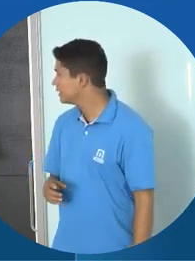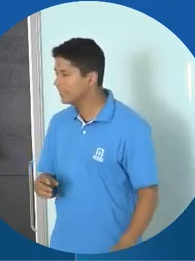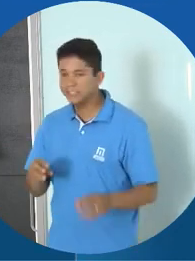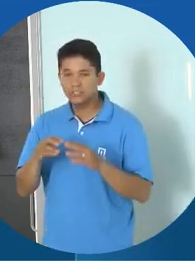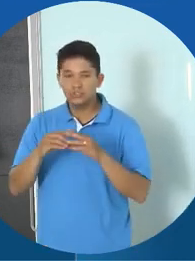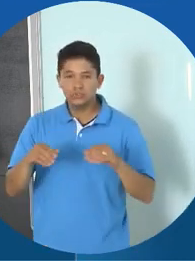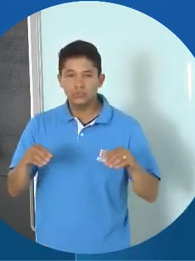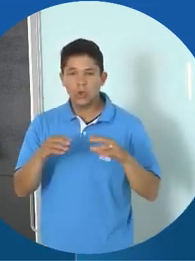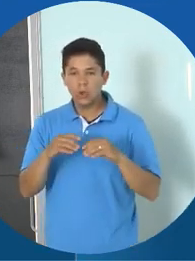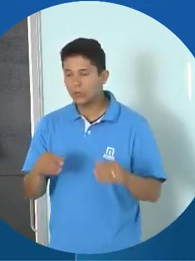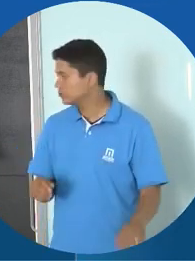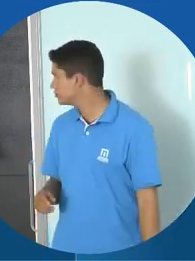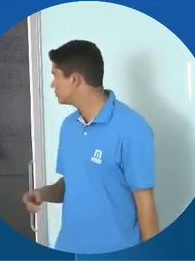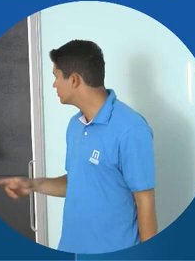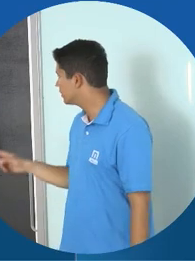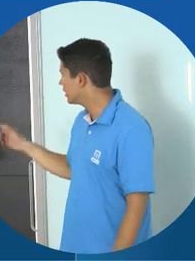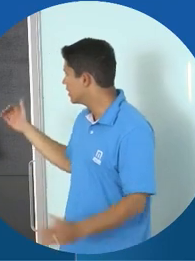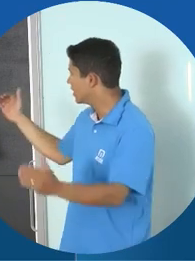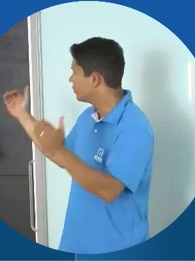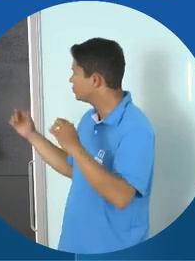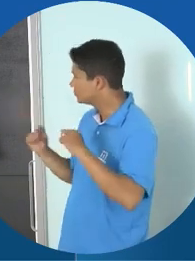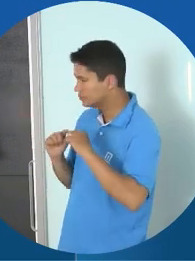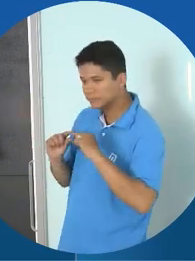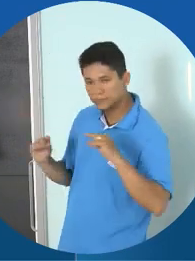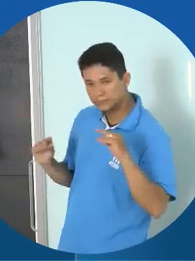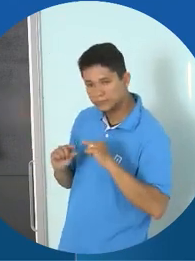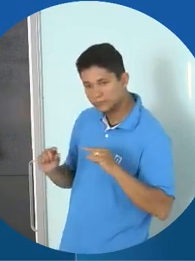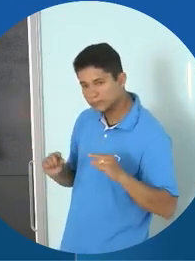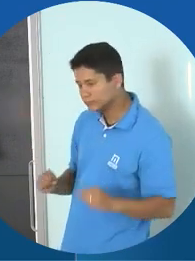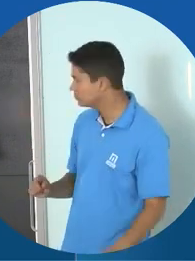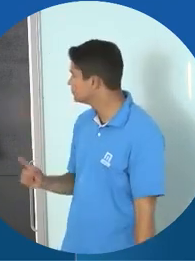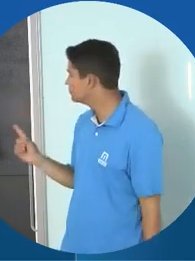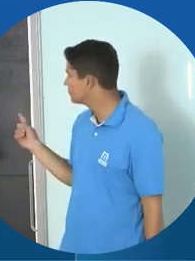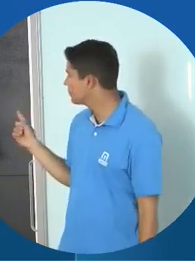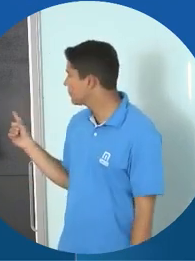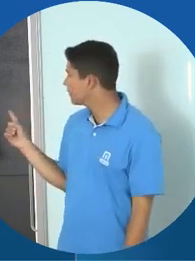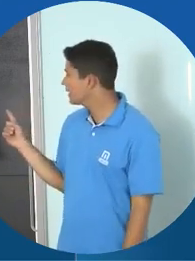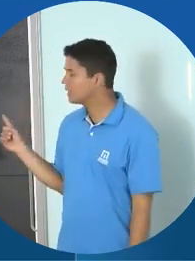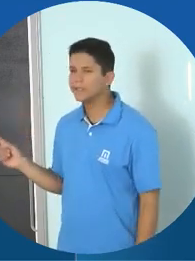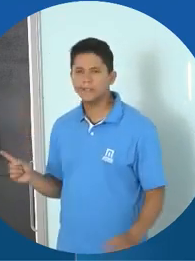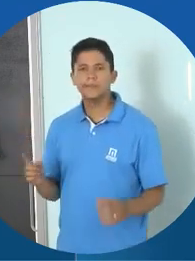Então, tem muita informação já no mundo sobre isso.